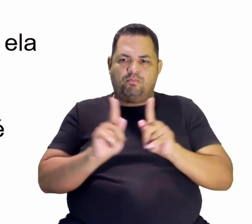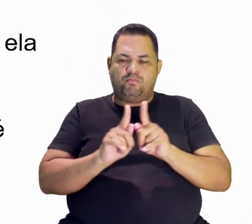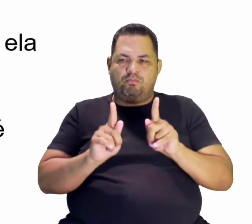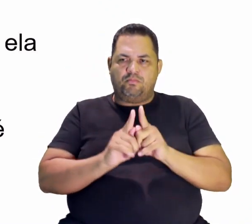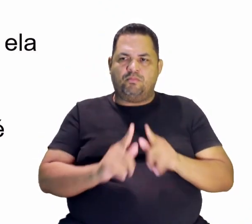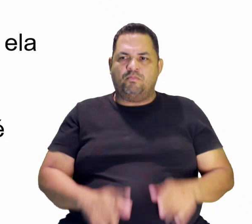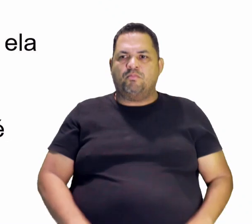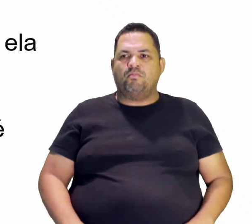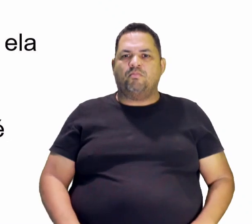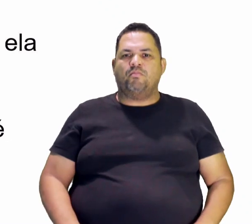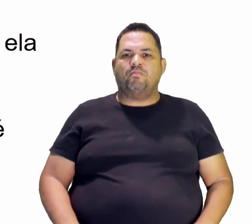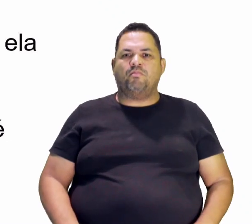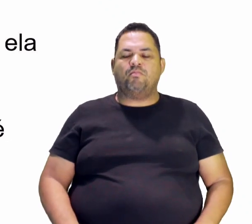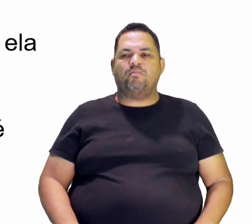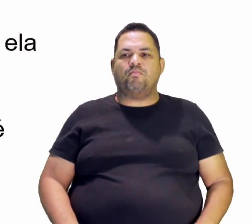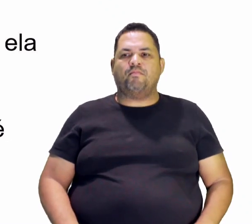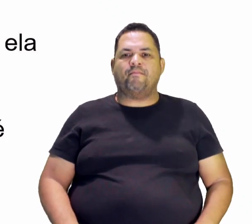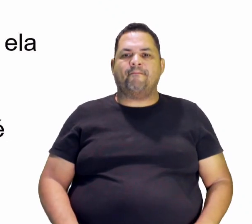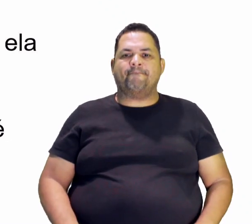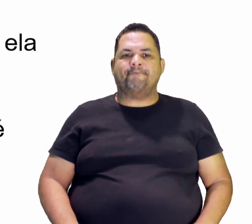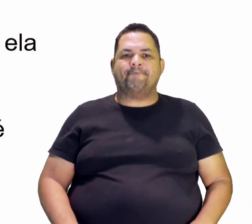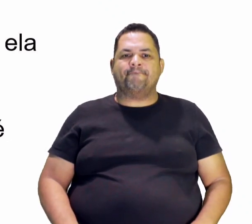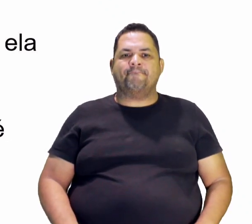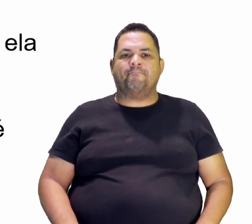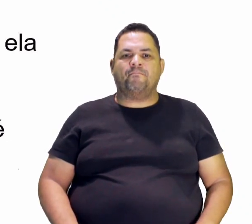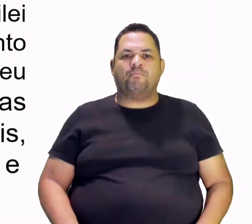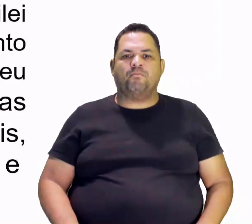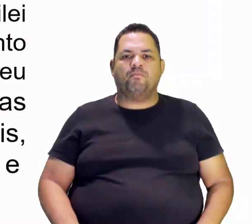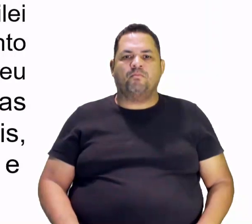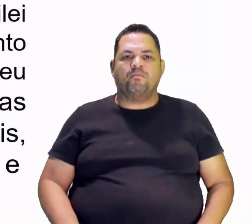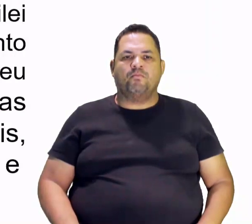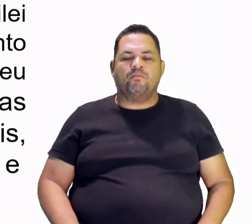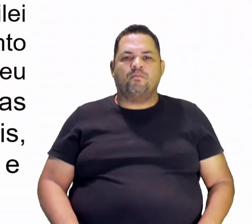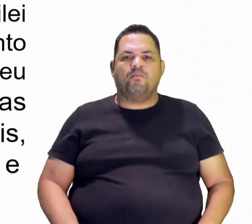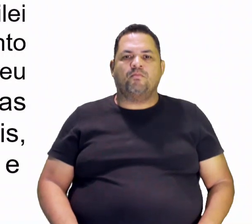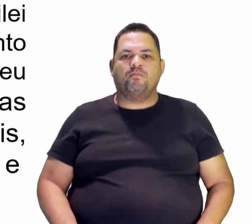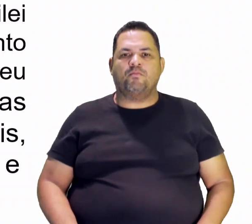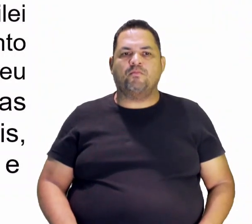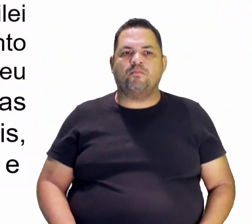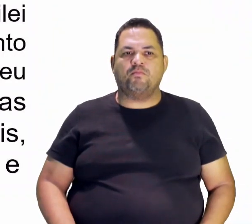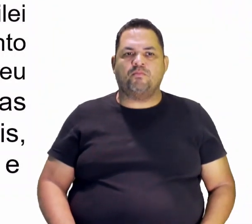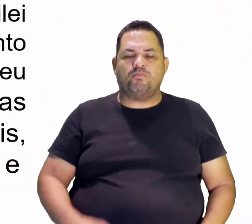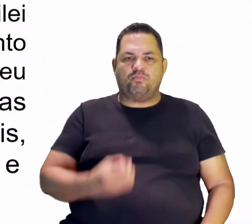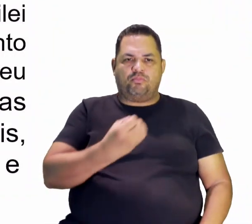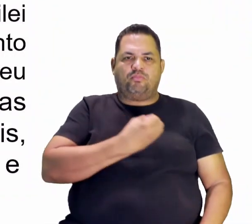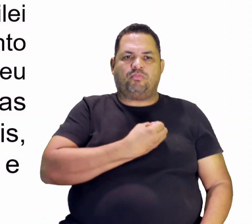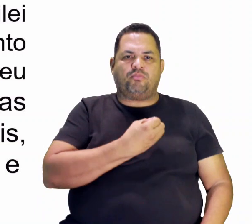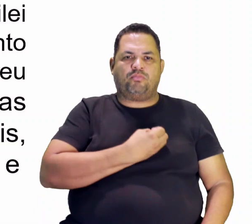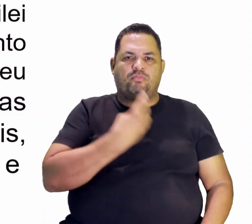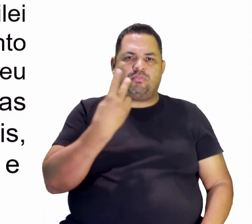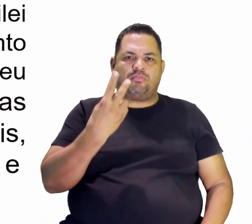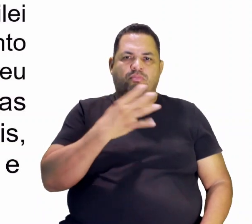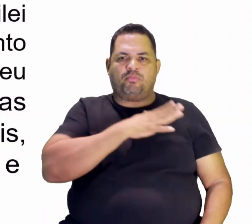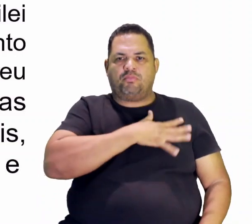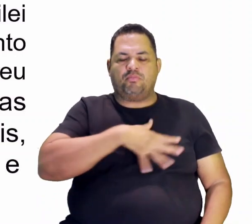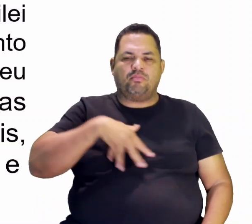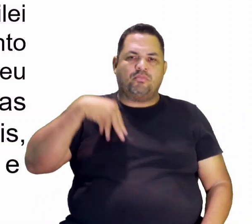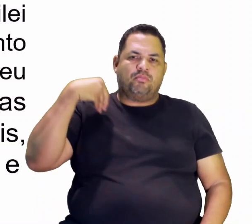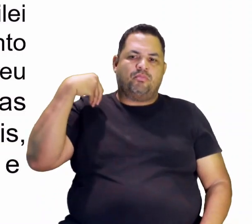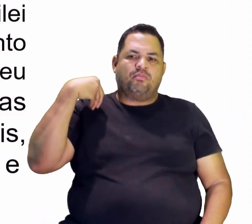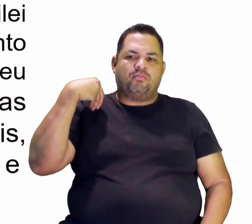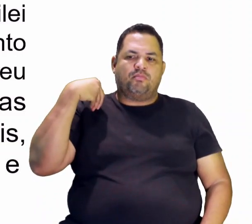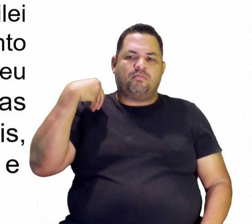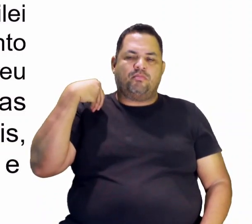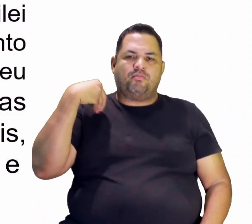gravidade. Podemos afirmar isso, ok? Vamos lá para a questão 2. Olha aí, Aristóteles de novo,